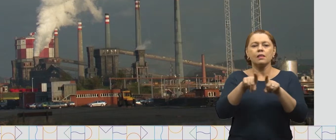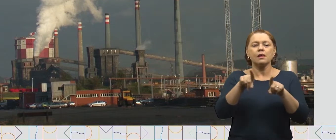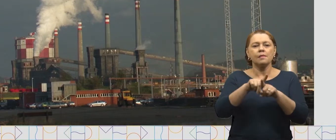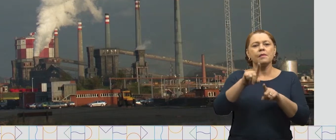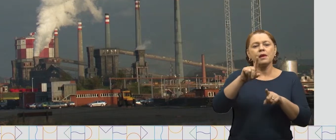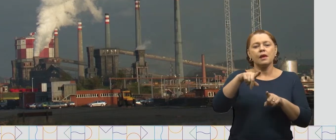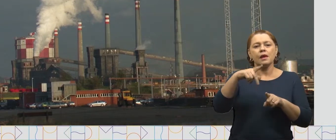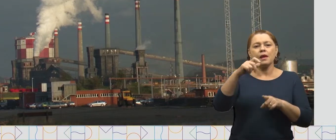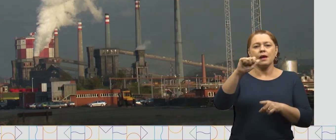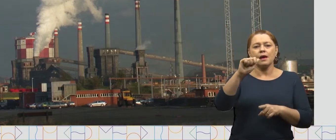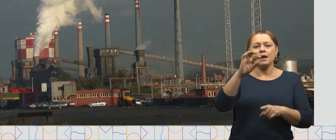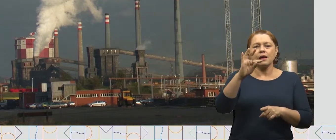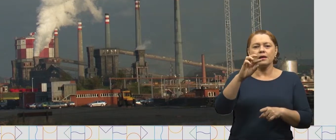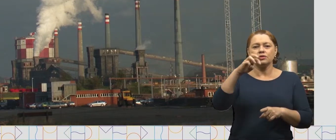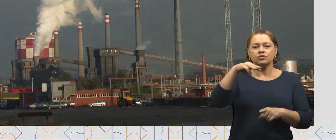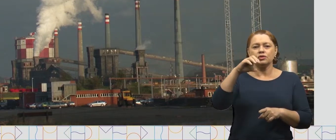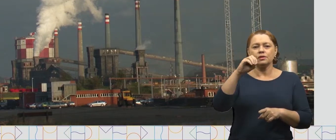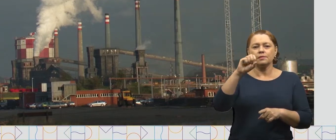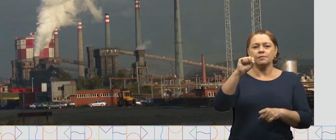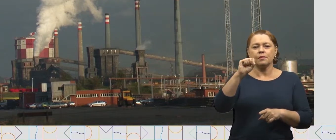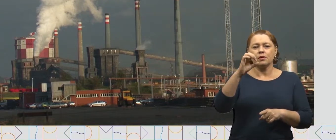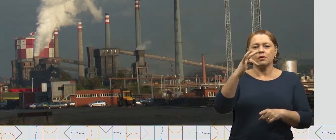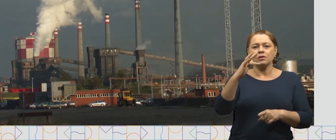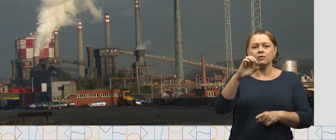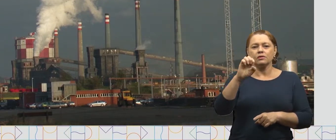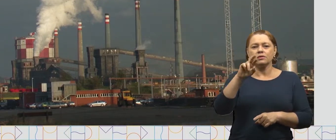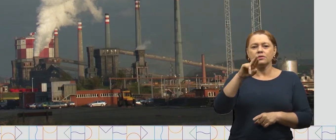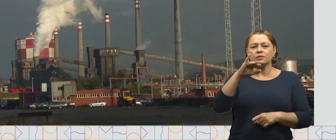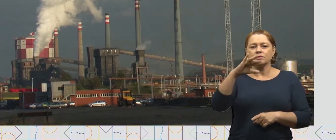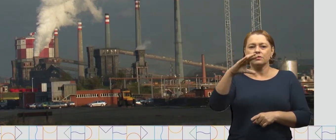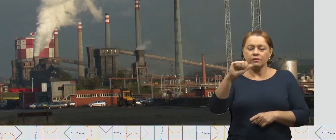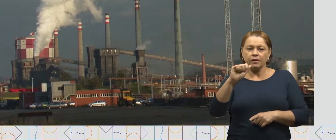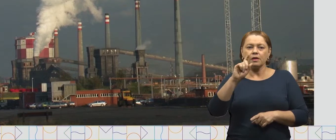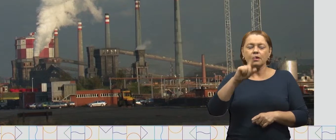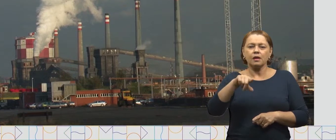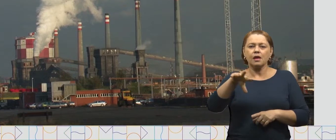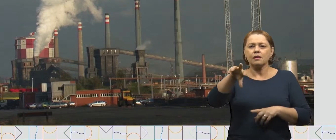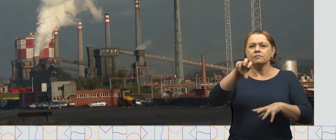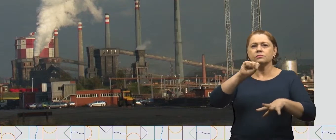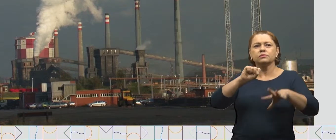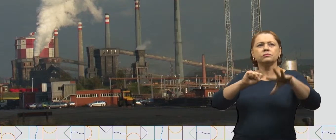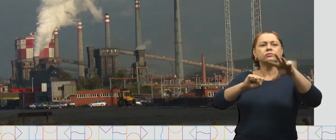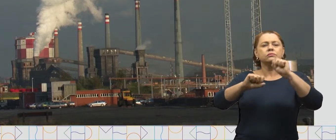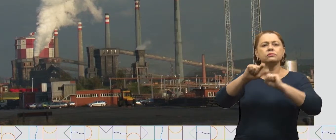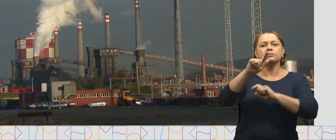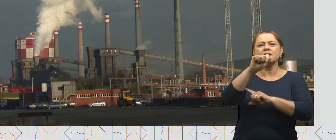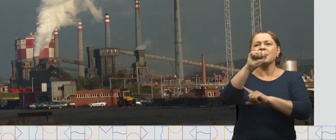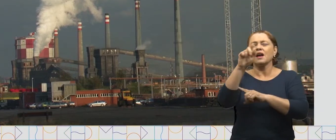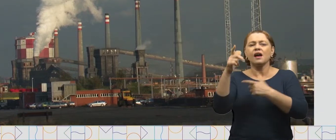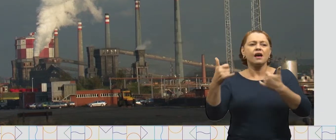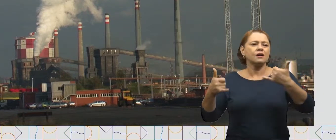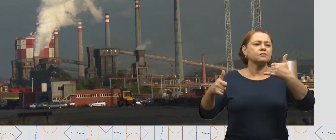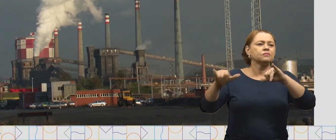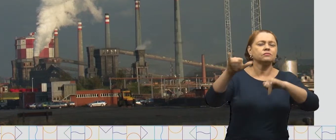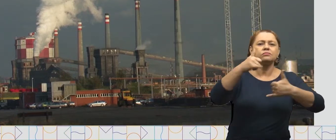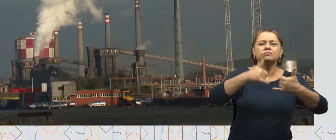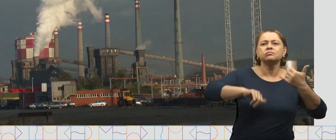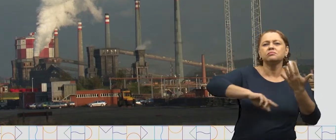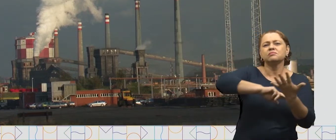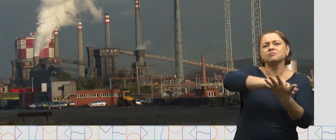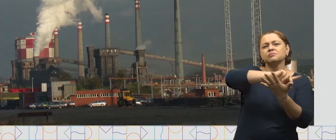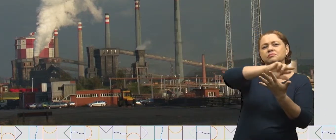como poluição atmosférica e refere-se à contaminação do ar por gases, líquidos